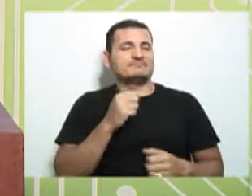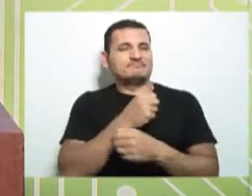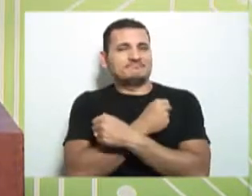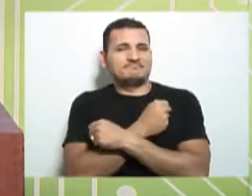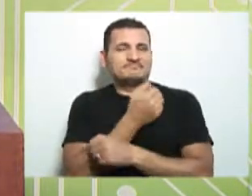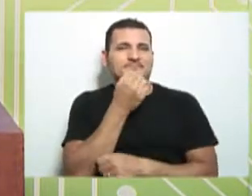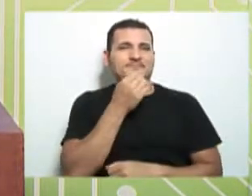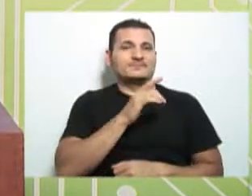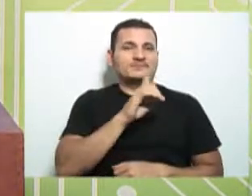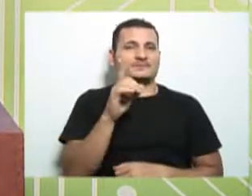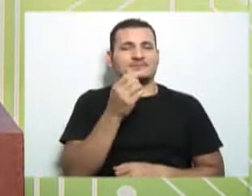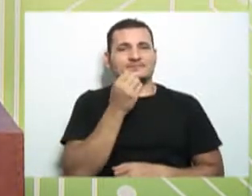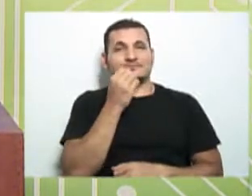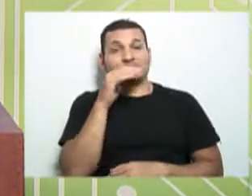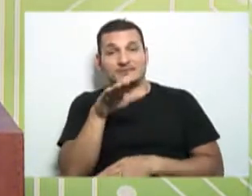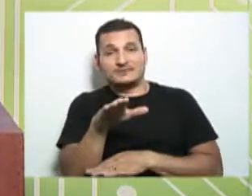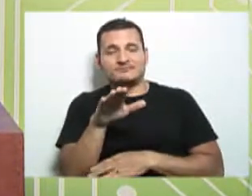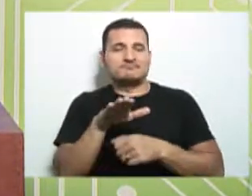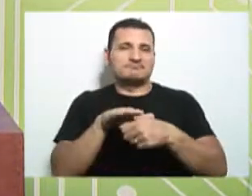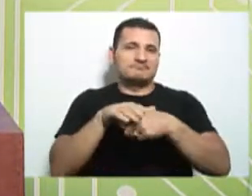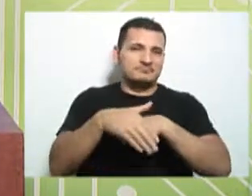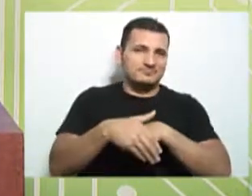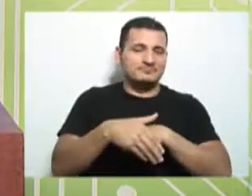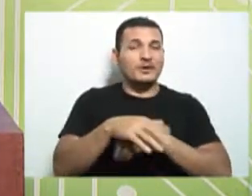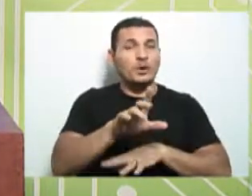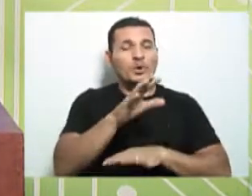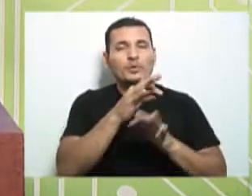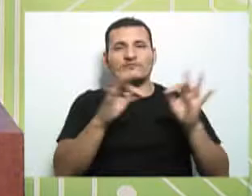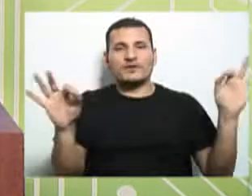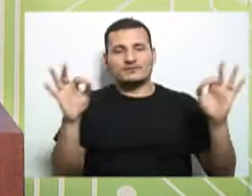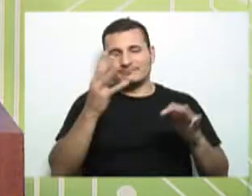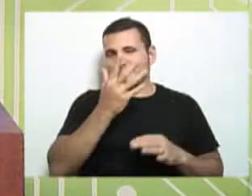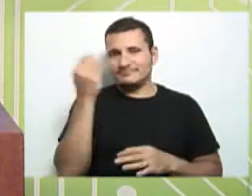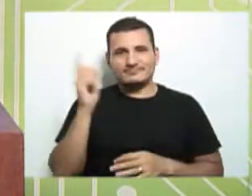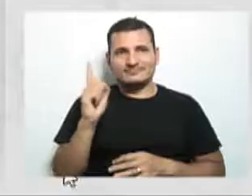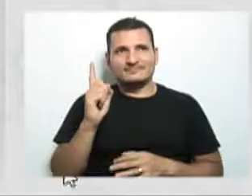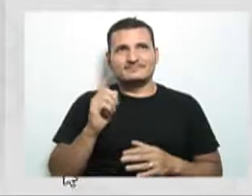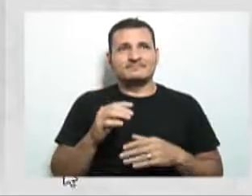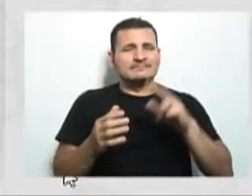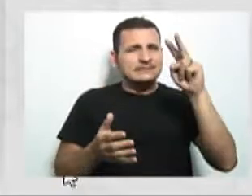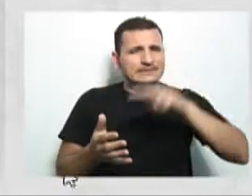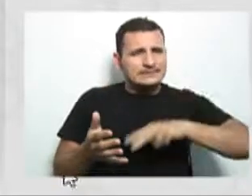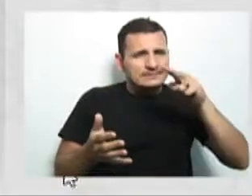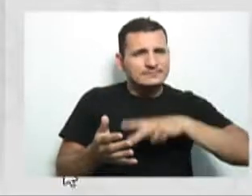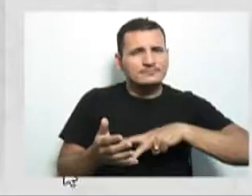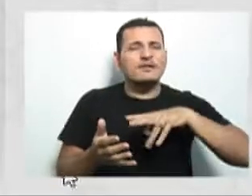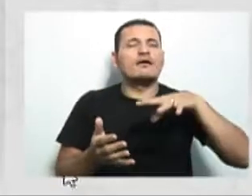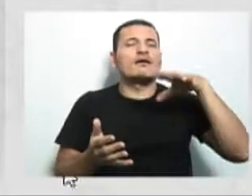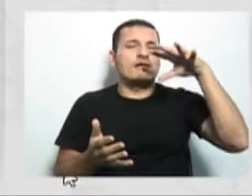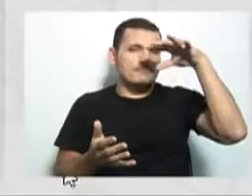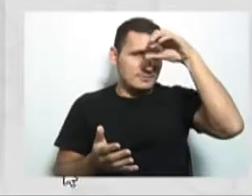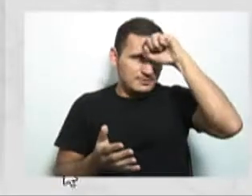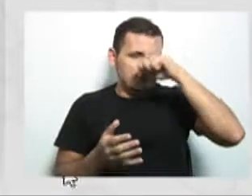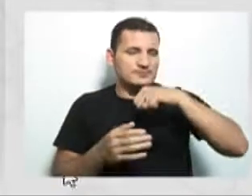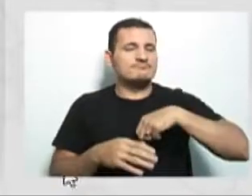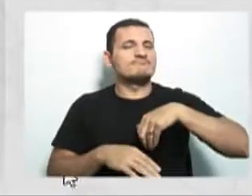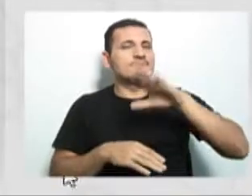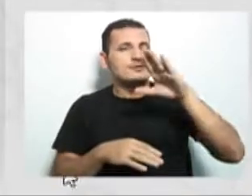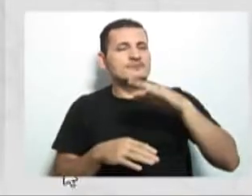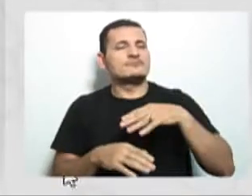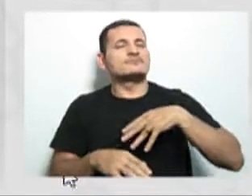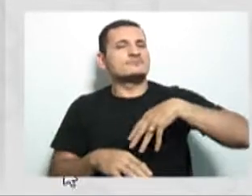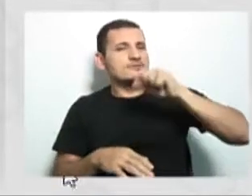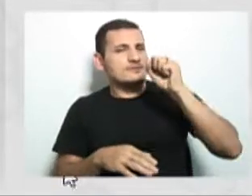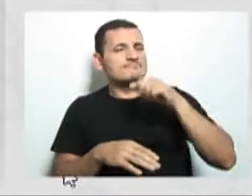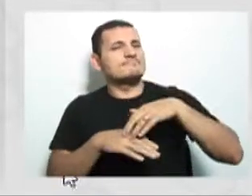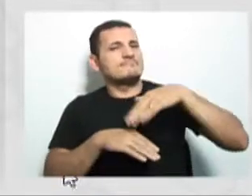dia, uma boa tarde, boa noite, beleza? E não esquece dessa frase aí, olha que frase maravilhosa. Quem lê muito, aprende muito, ganha